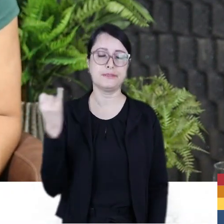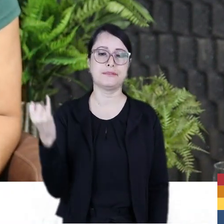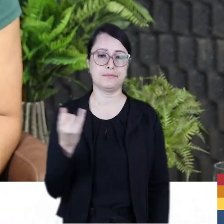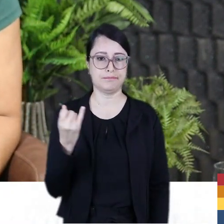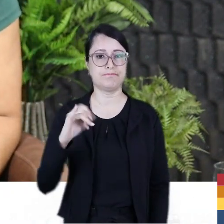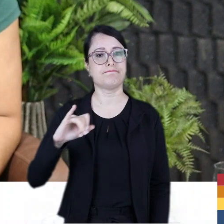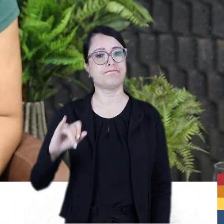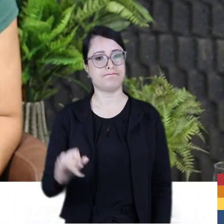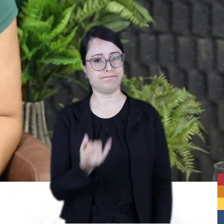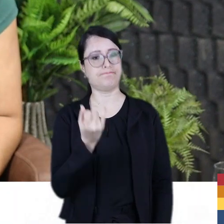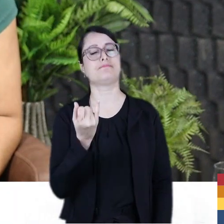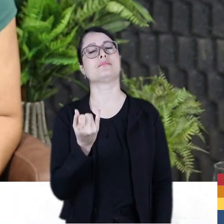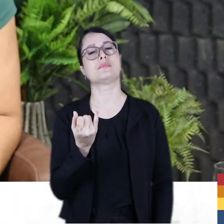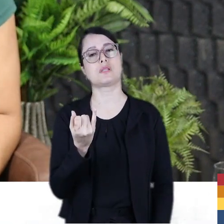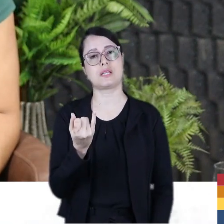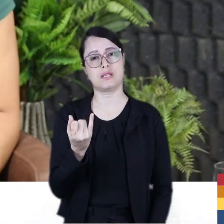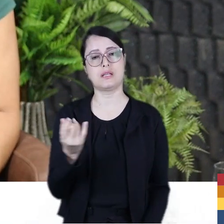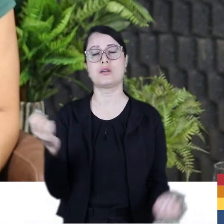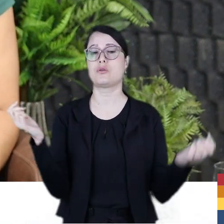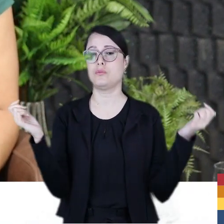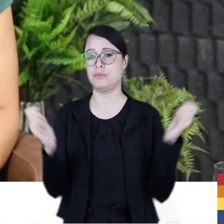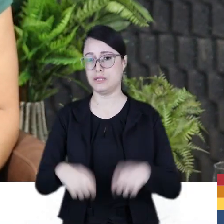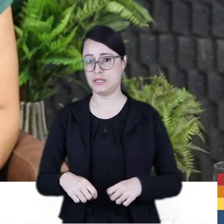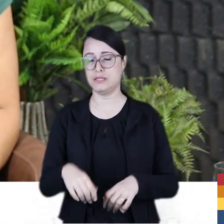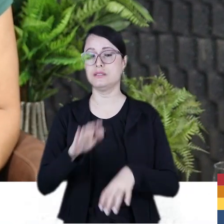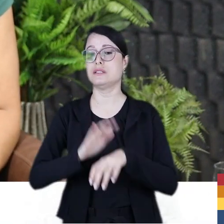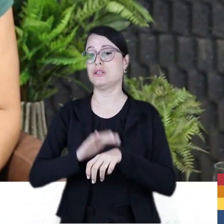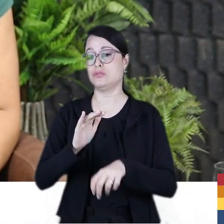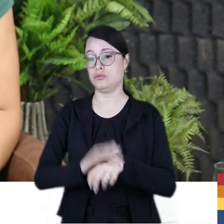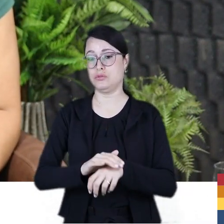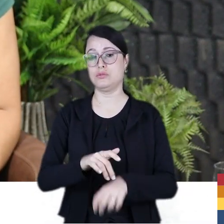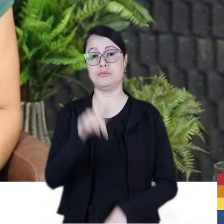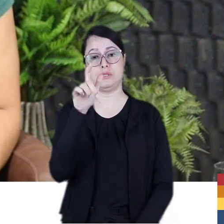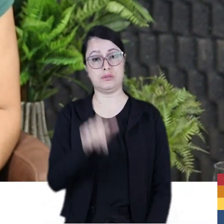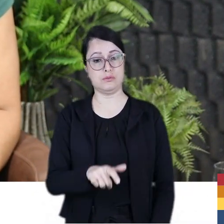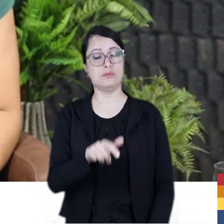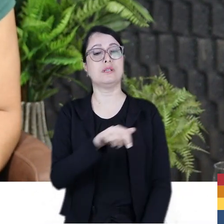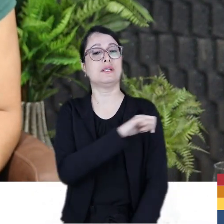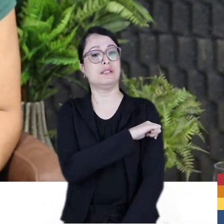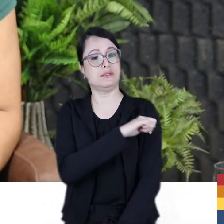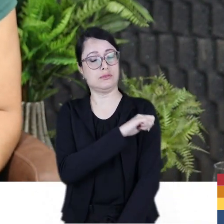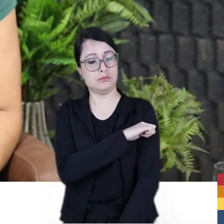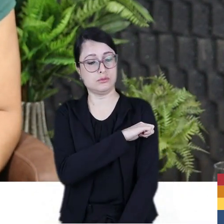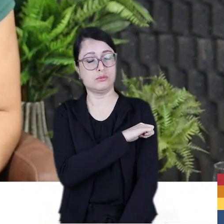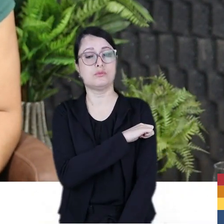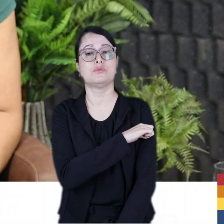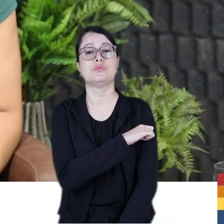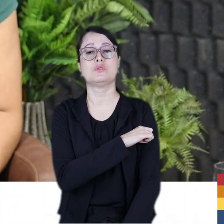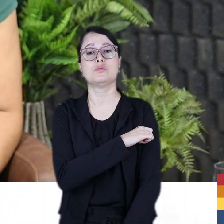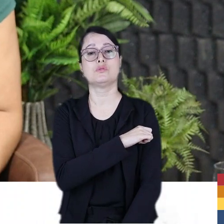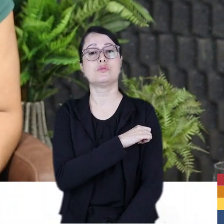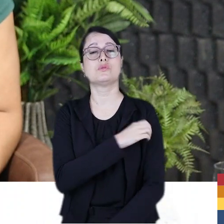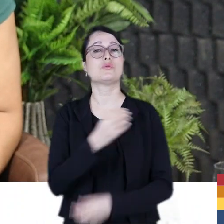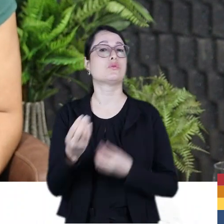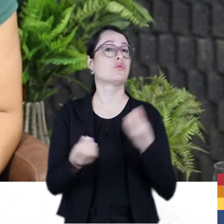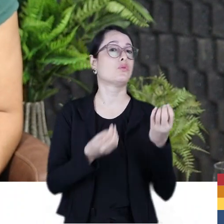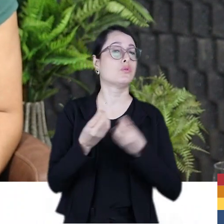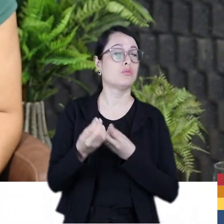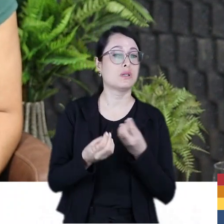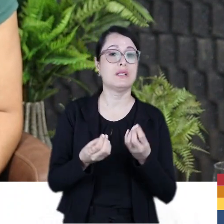agrupamento, por esse professor, né, sobre quais hipóteses os